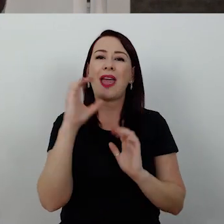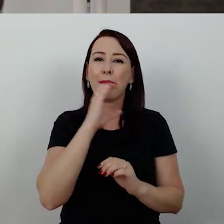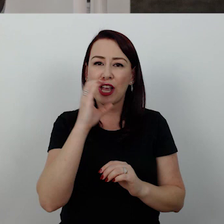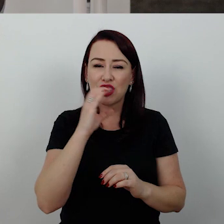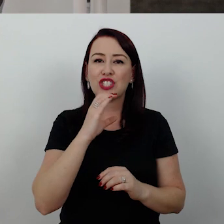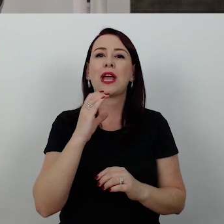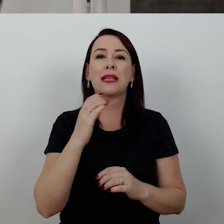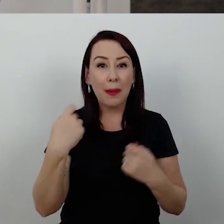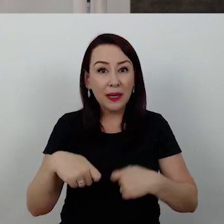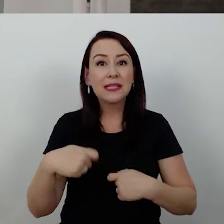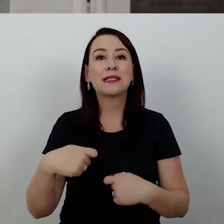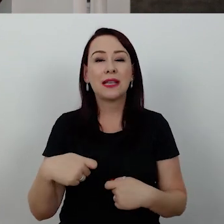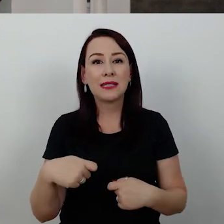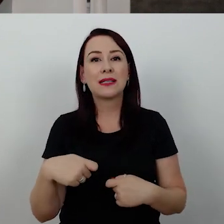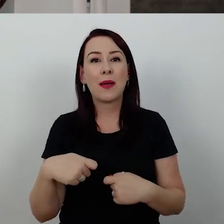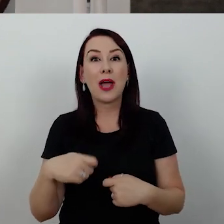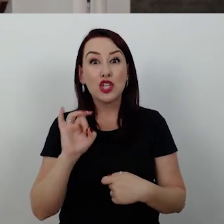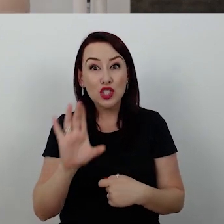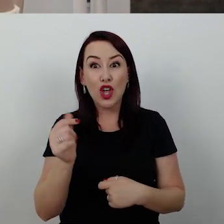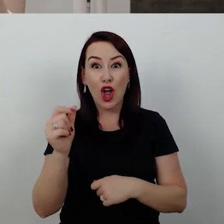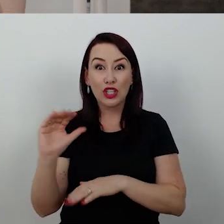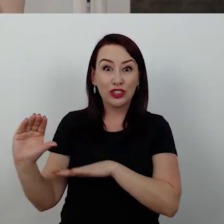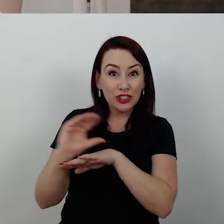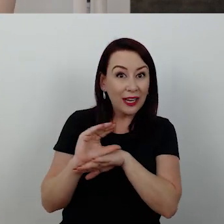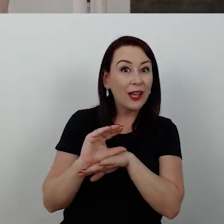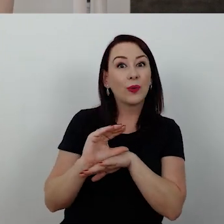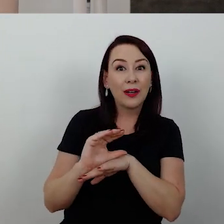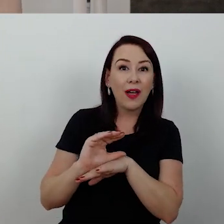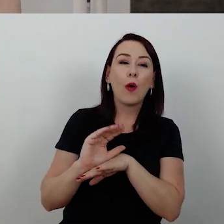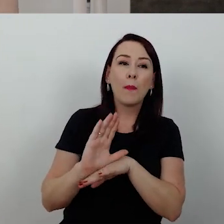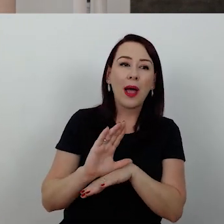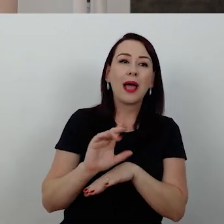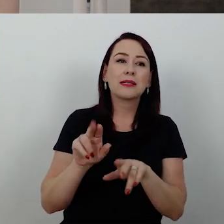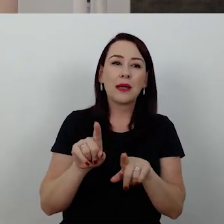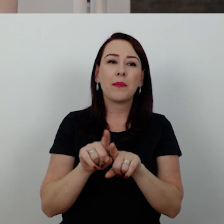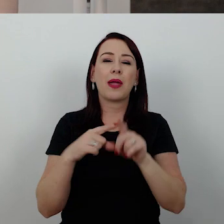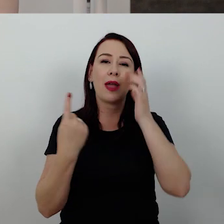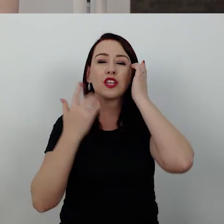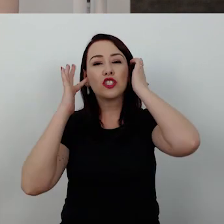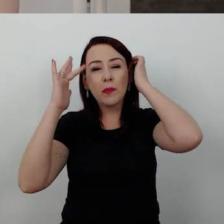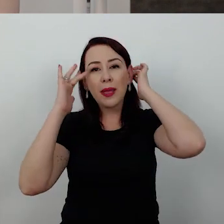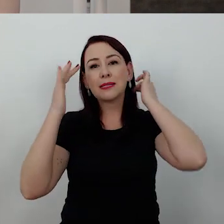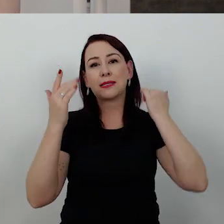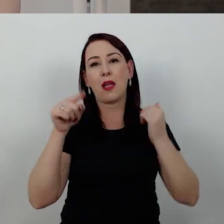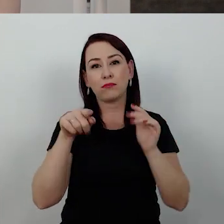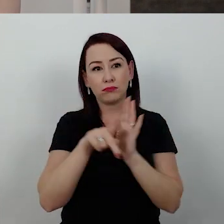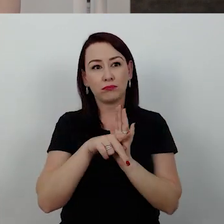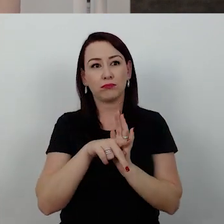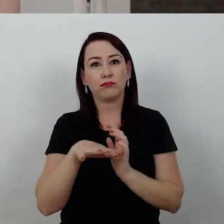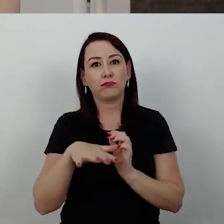é importante a gente dar esse recurso, mas mais que isso, eu acho que é importante a gente pensar mesmo no